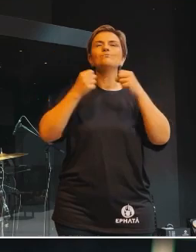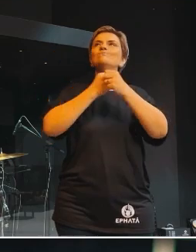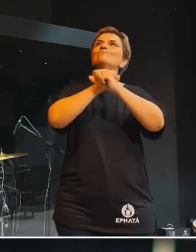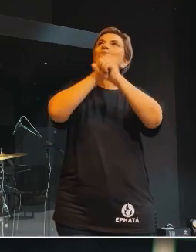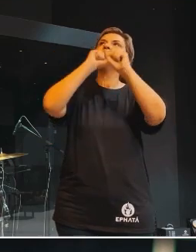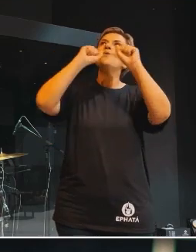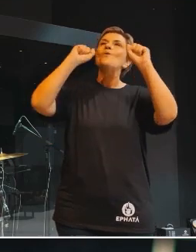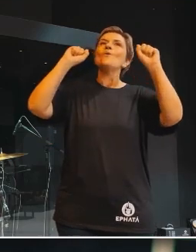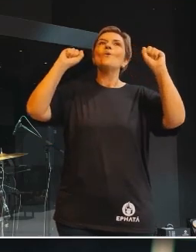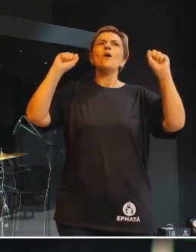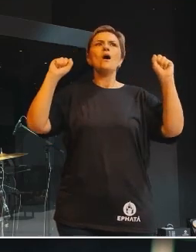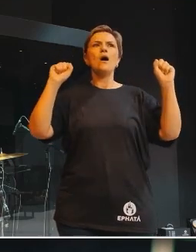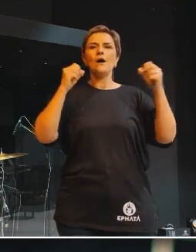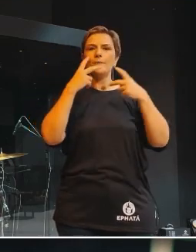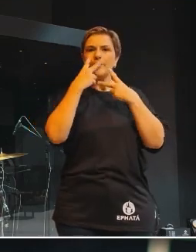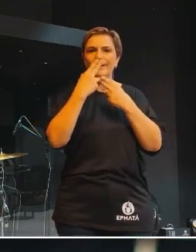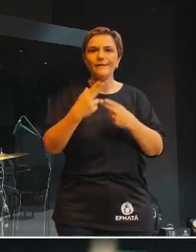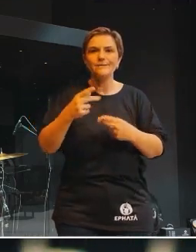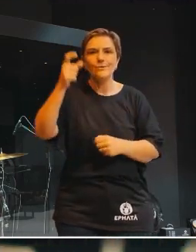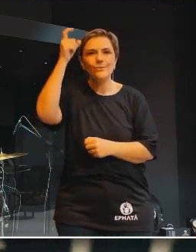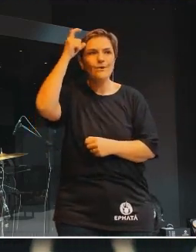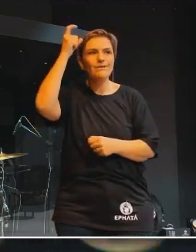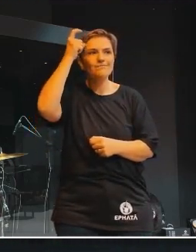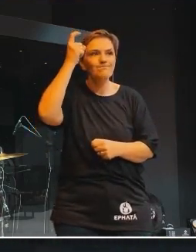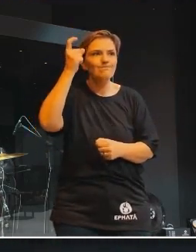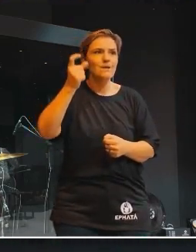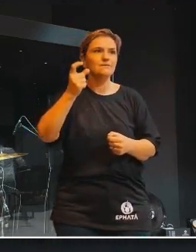o Satanás